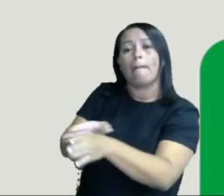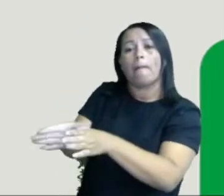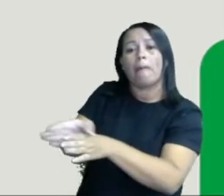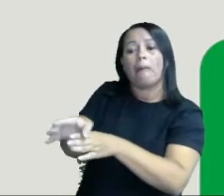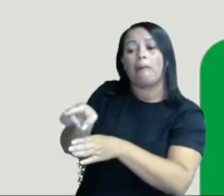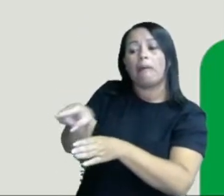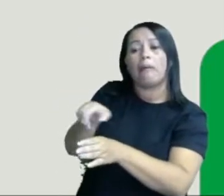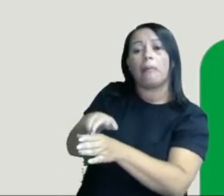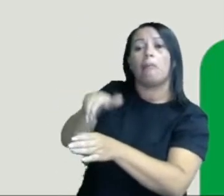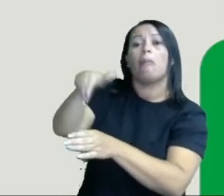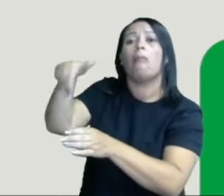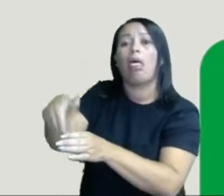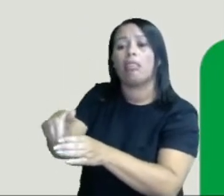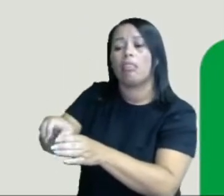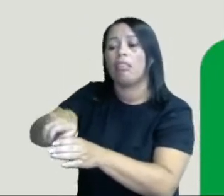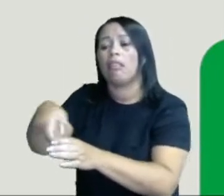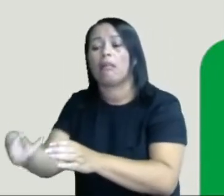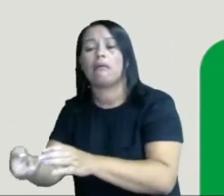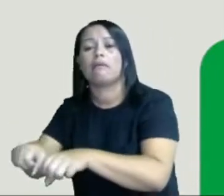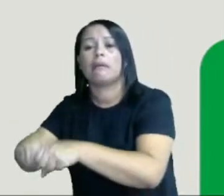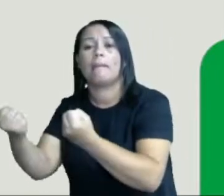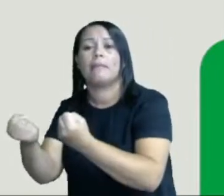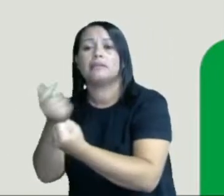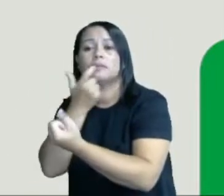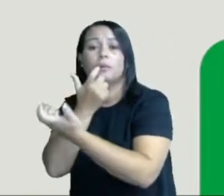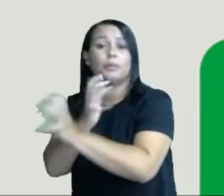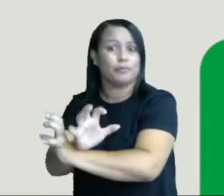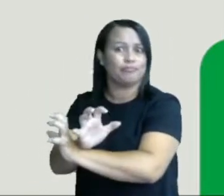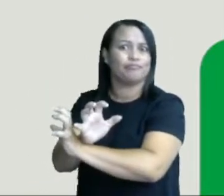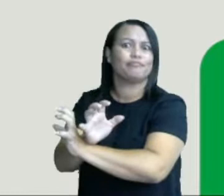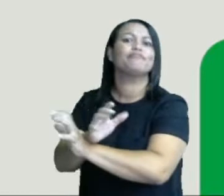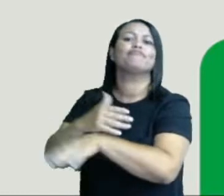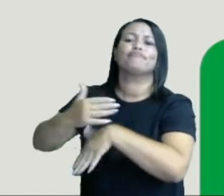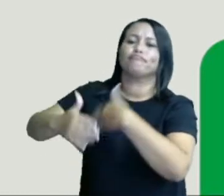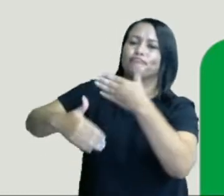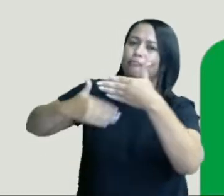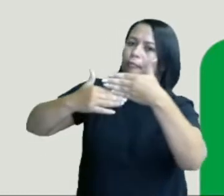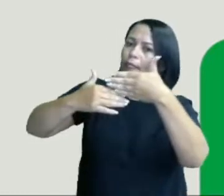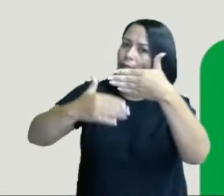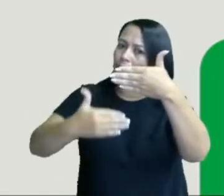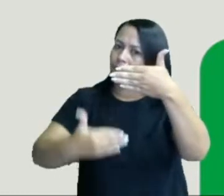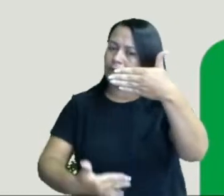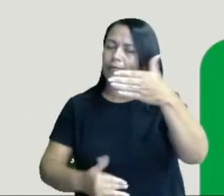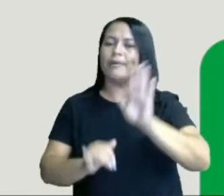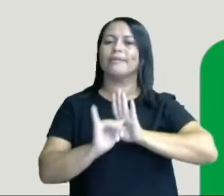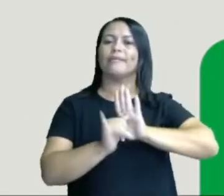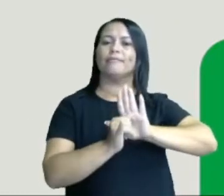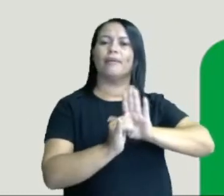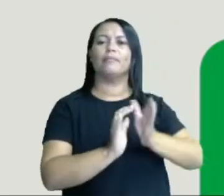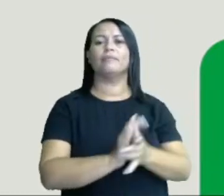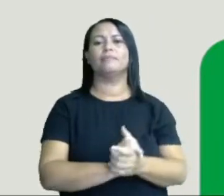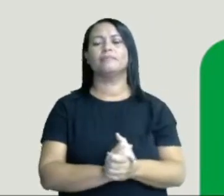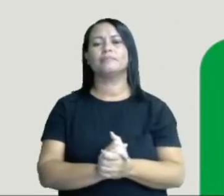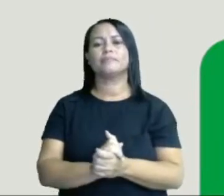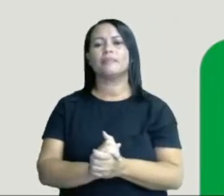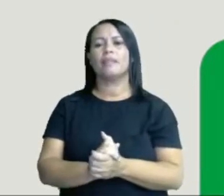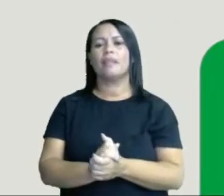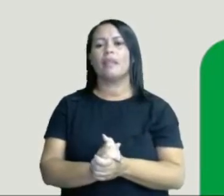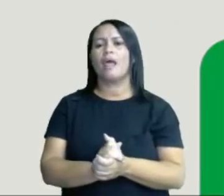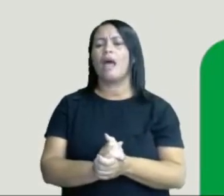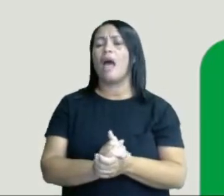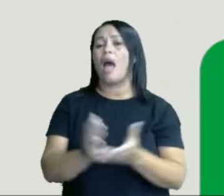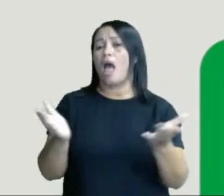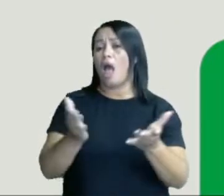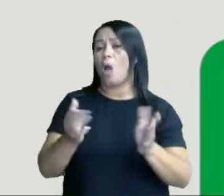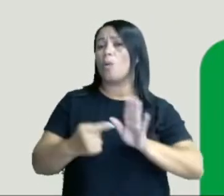lá e quebrasse uma porção de ossos. E esse foi o desenvolver da nossa fábula. Coloquei e mostrei